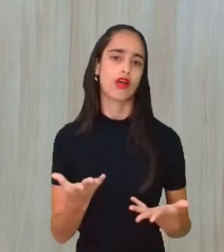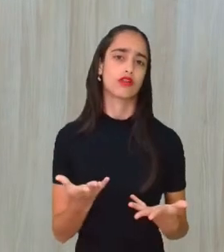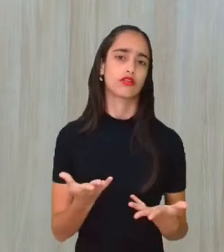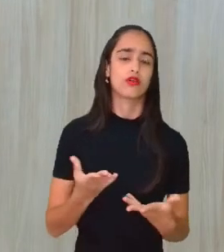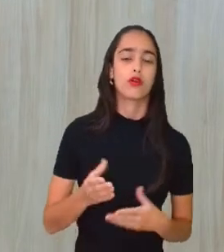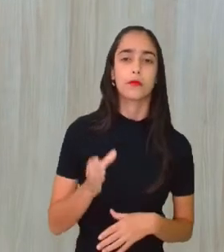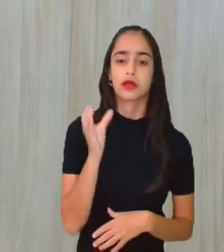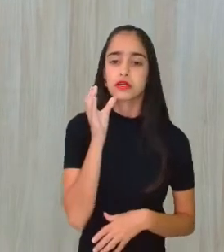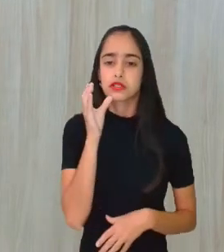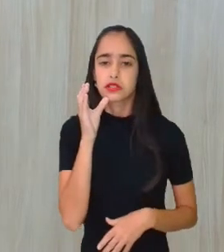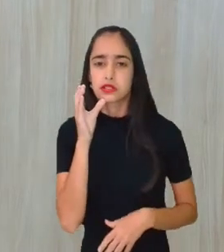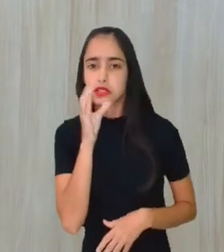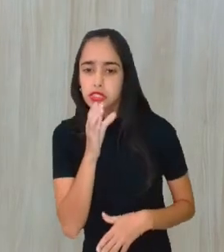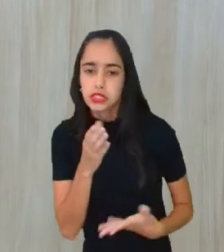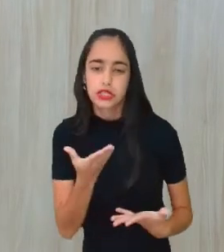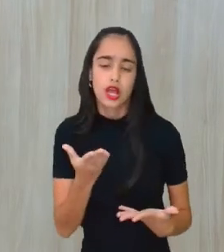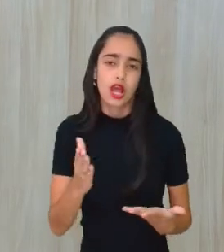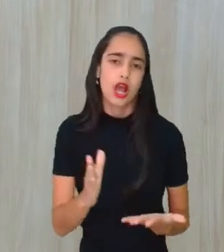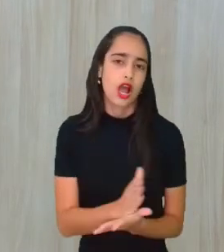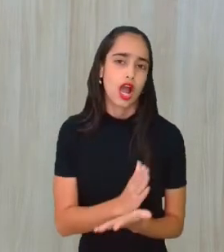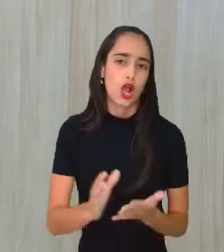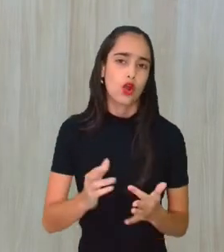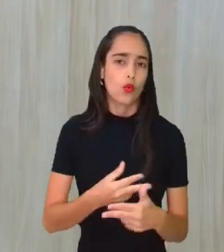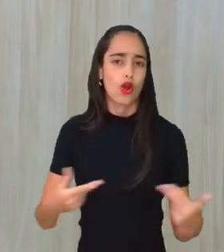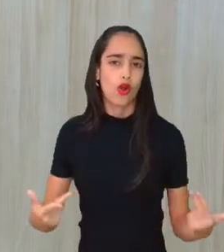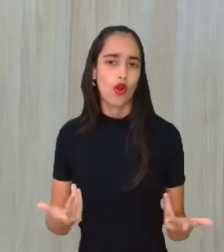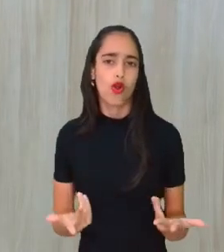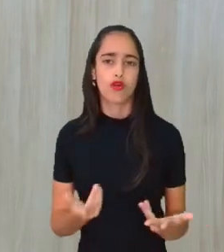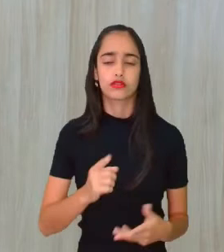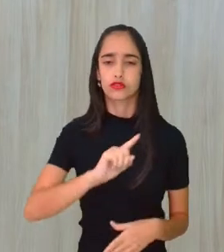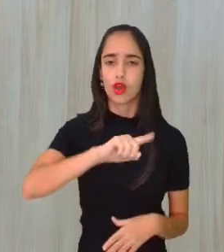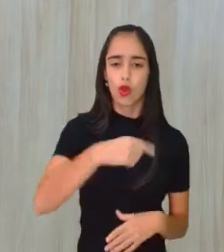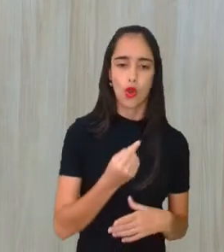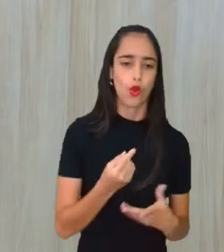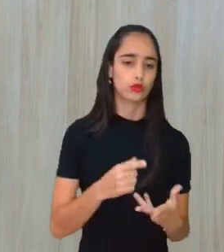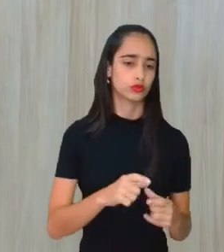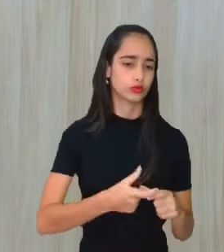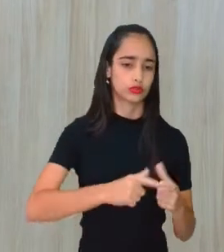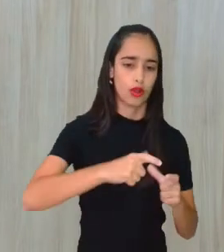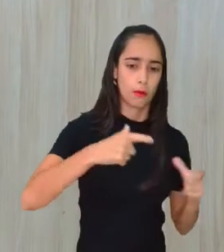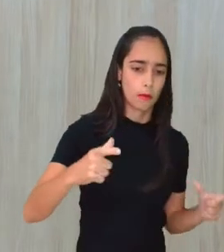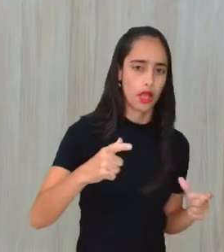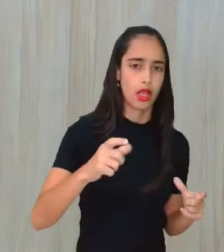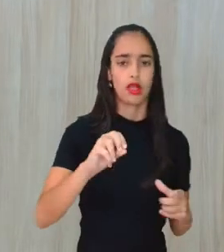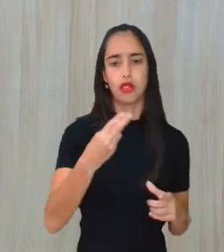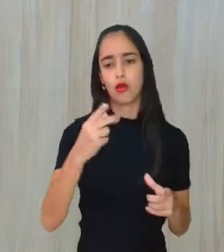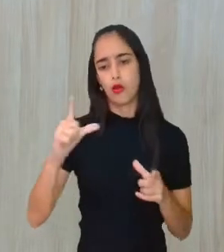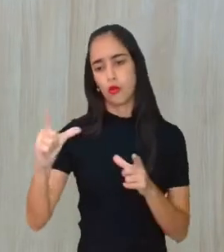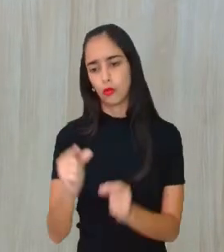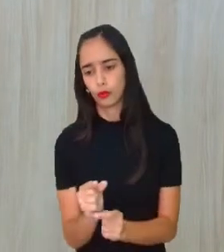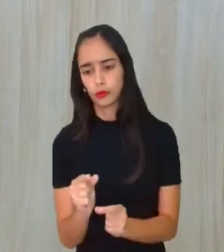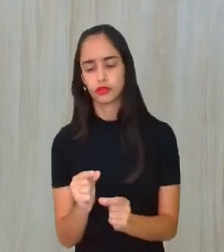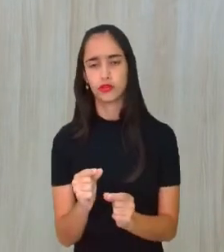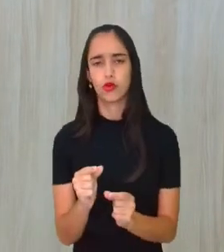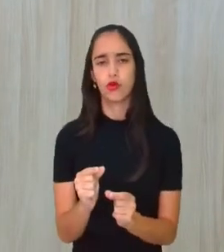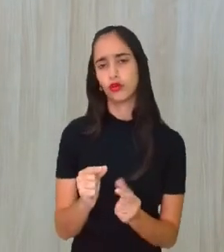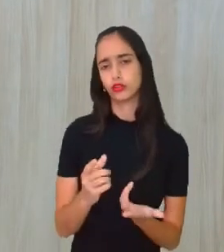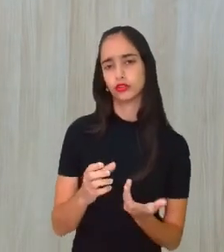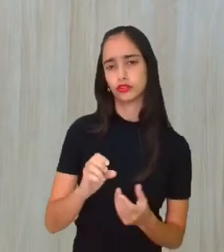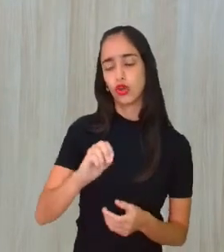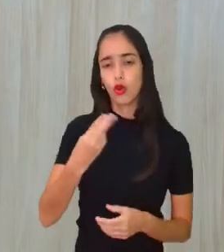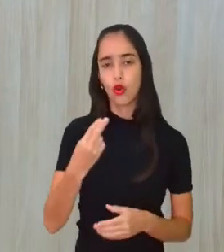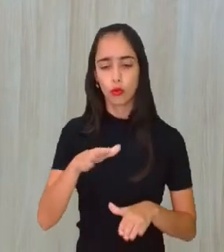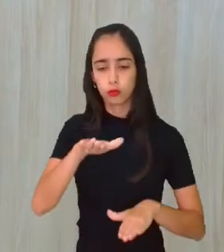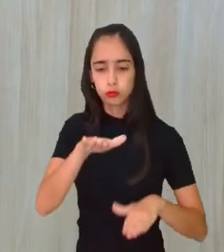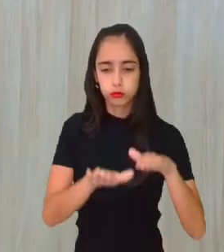coisa, outros vão controlar os picos de corrente, outros vão aumentar, outros vão equilibrar. Então, cada um tem a